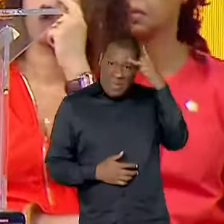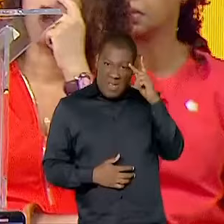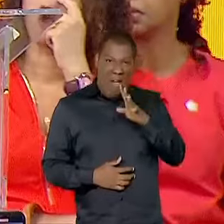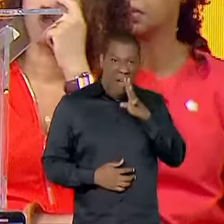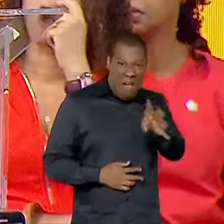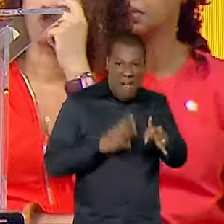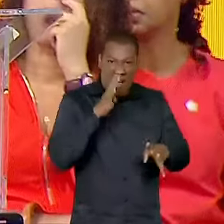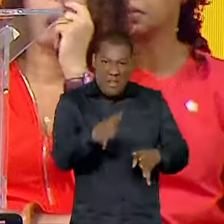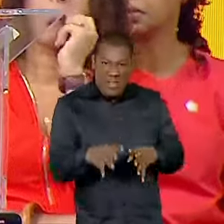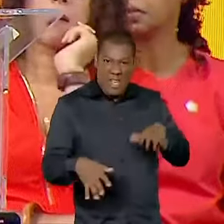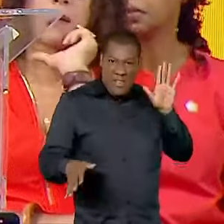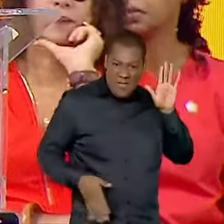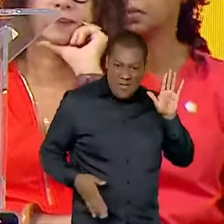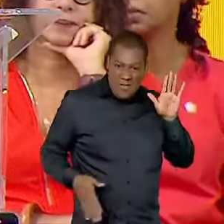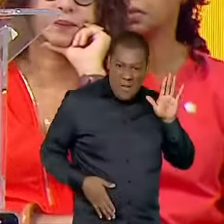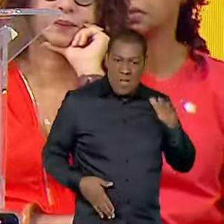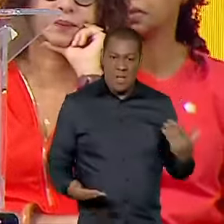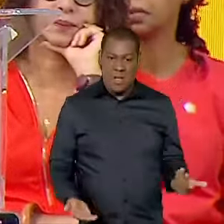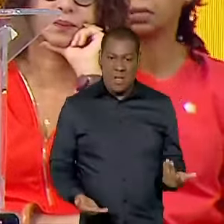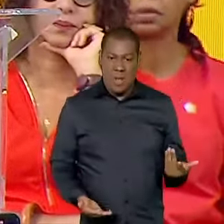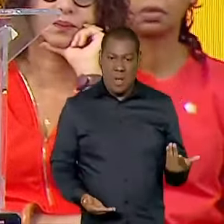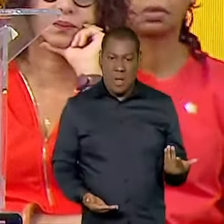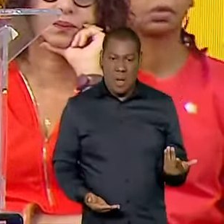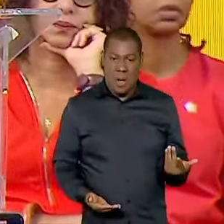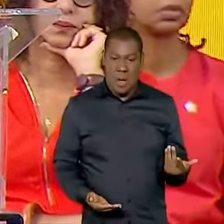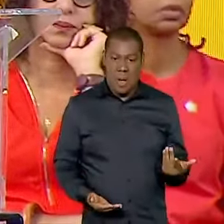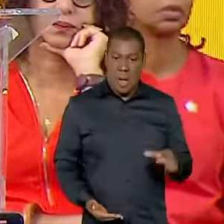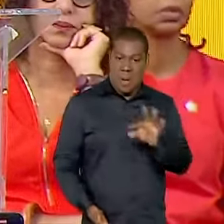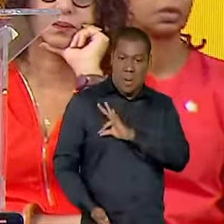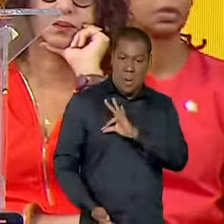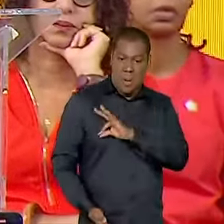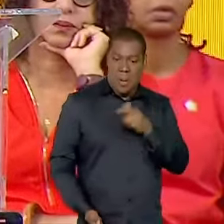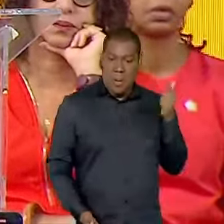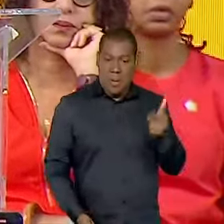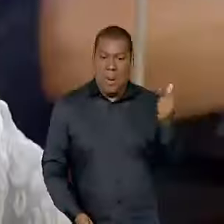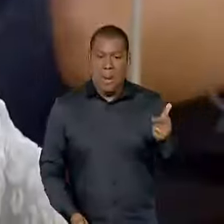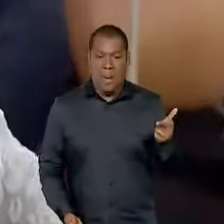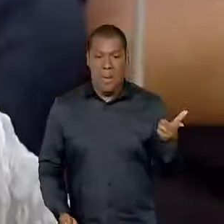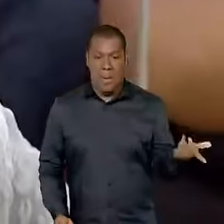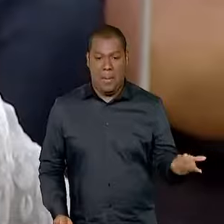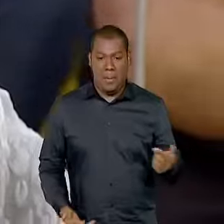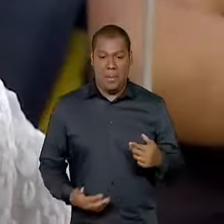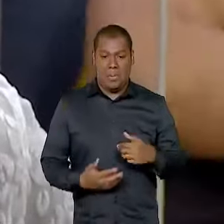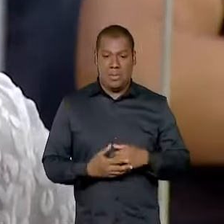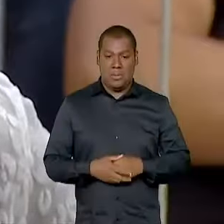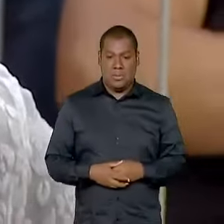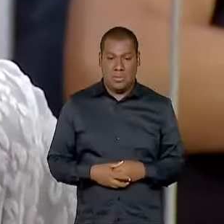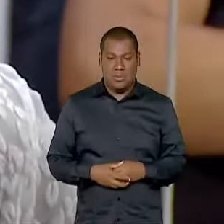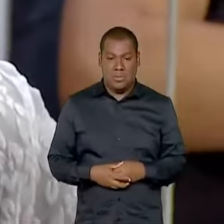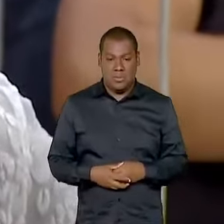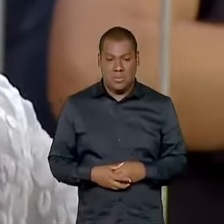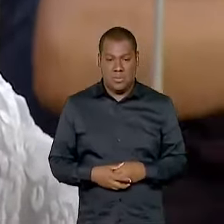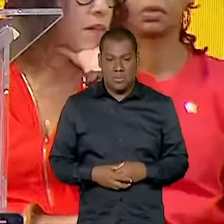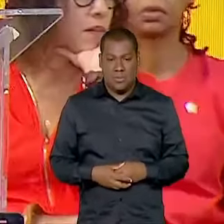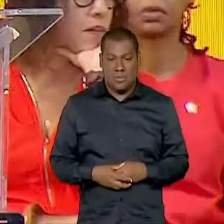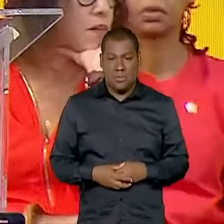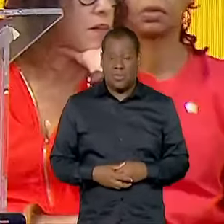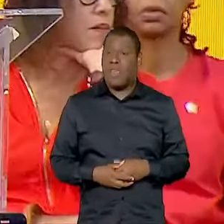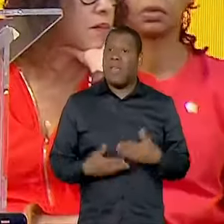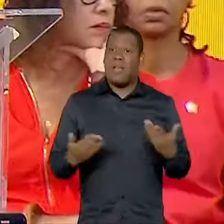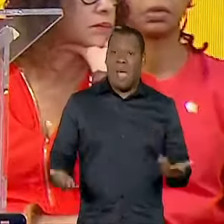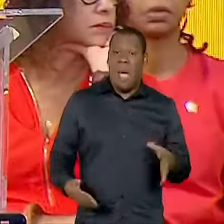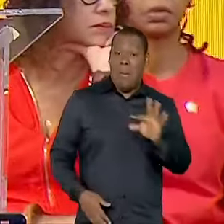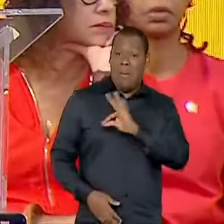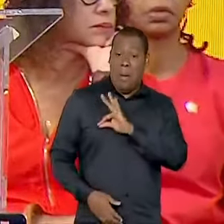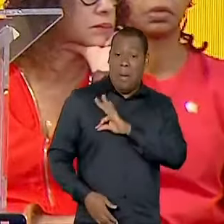e executada a sangue frio. Ou então, vítima de uma bala perdida, que quase sempre encontra um corpo negro